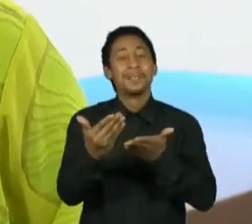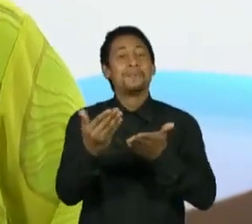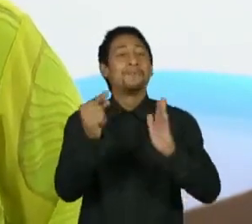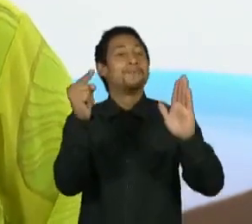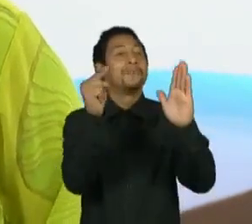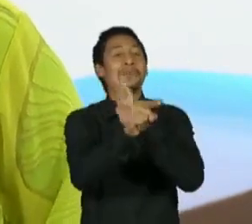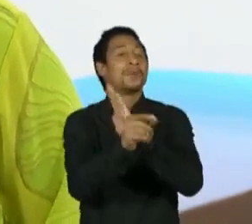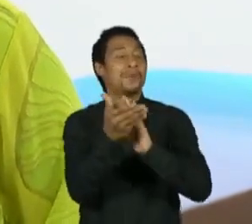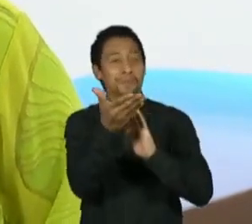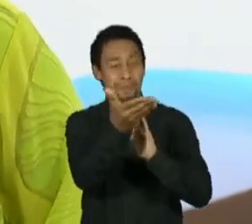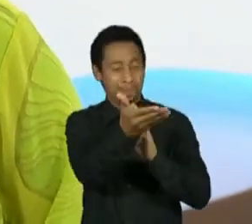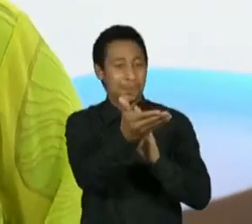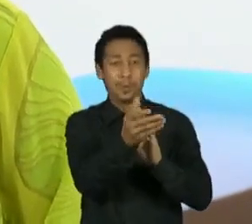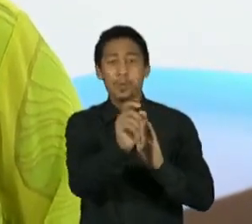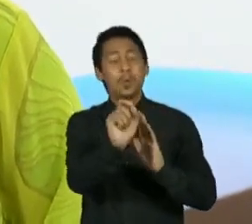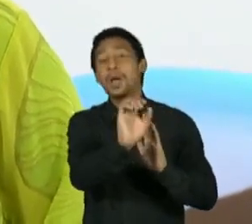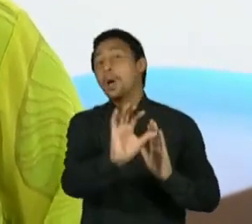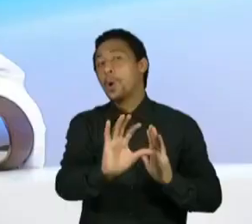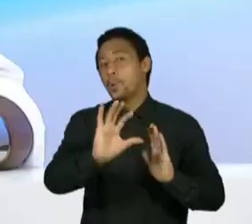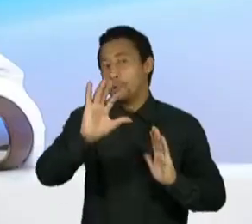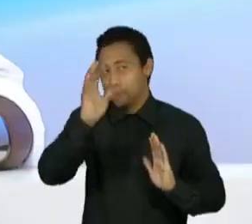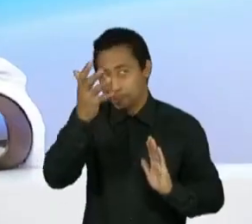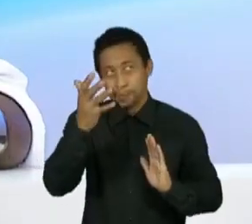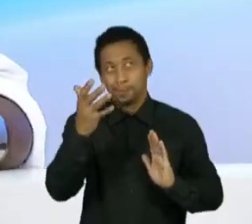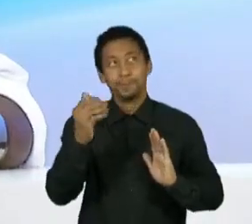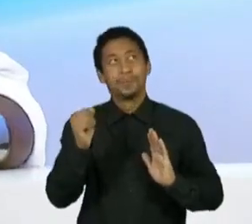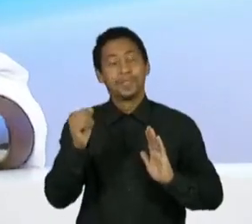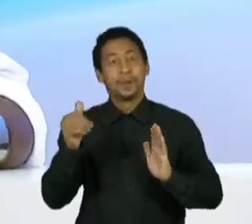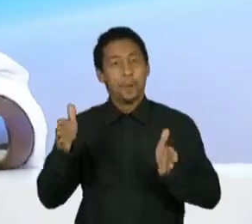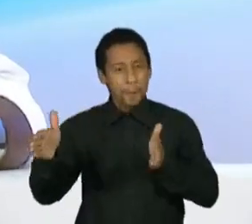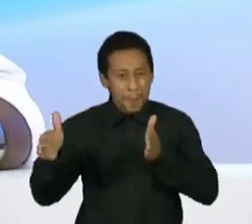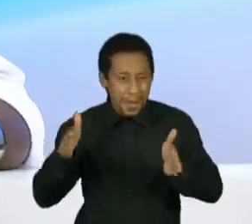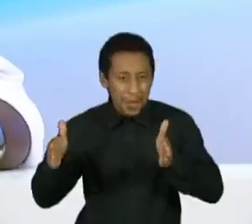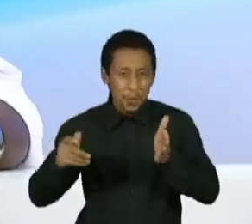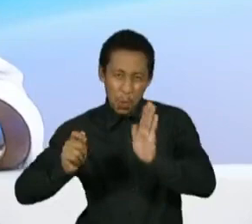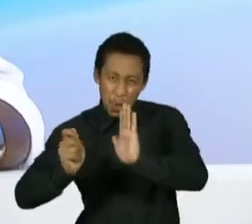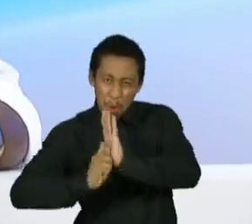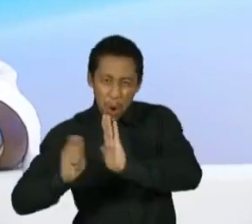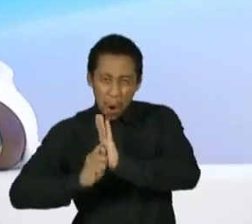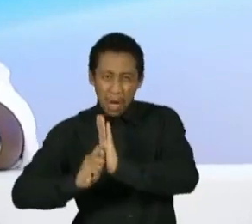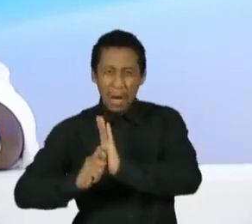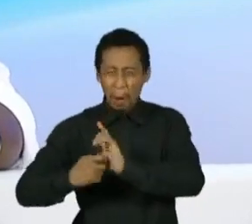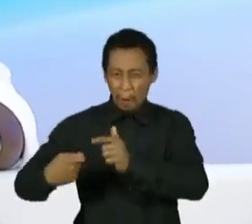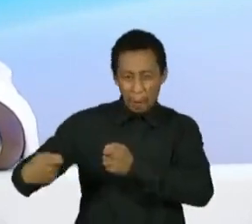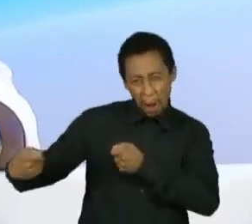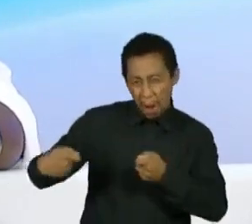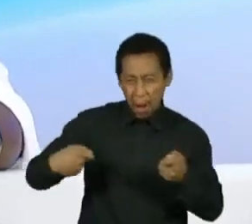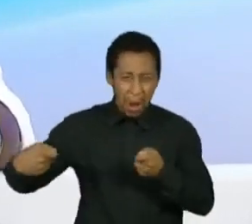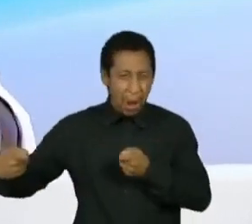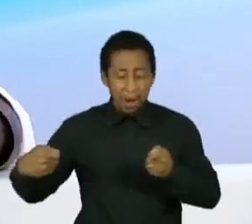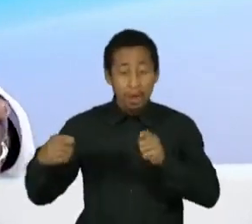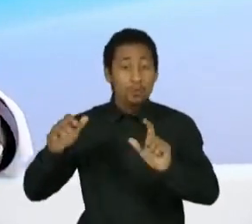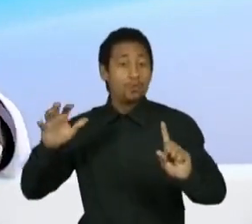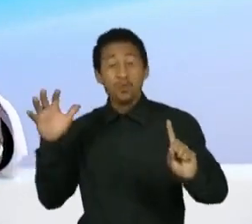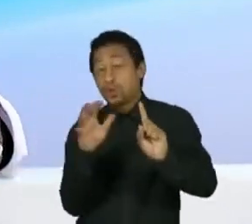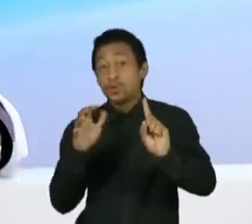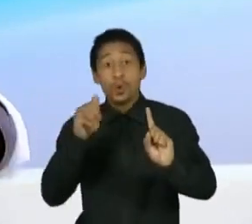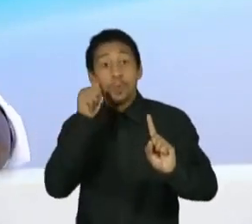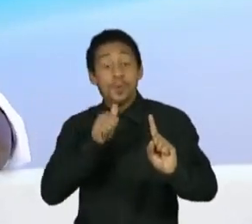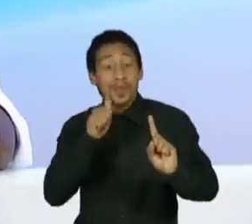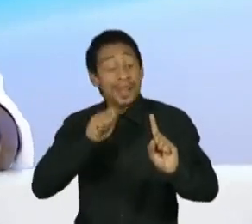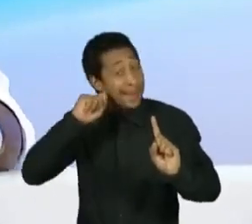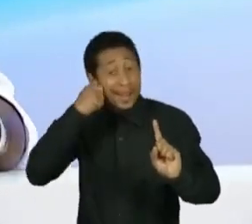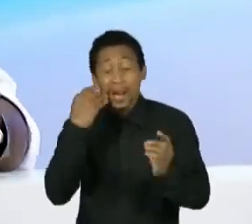um pouco do impacto da guerra às drogas para as mulheres, em específico para as mulheres negras. A gente vive hoje